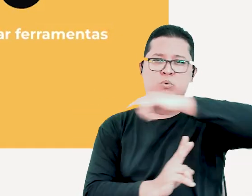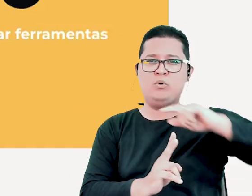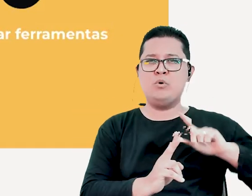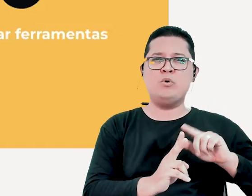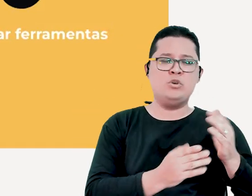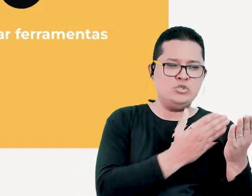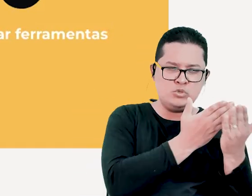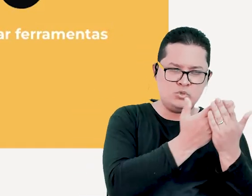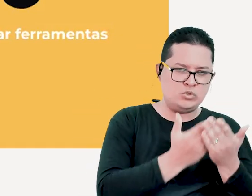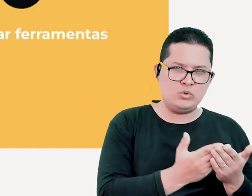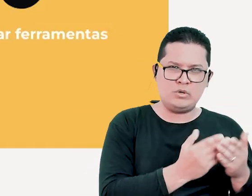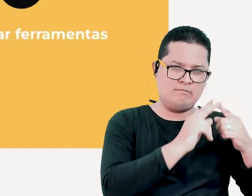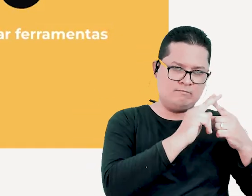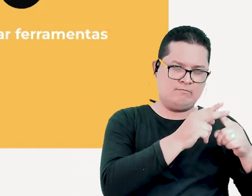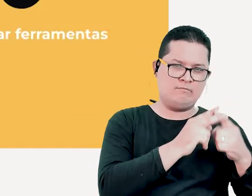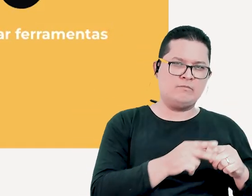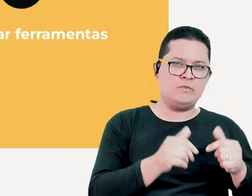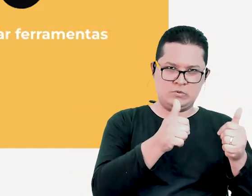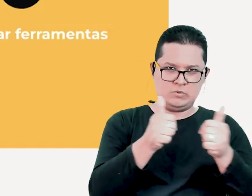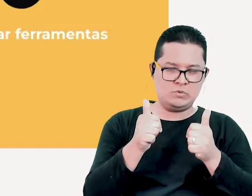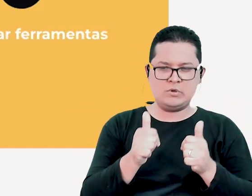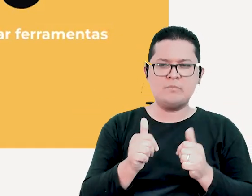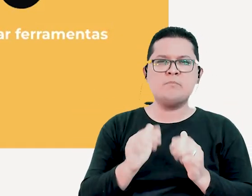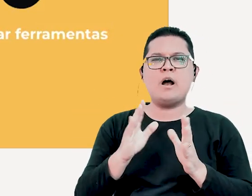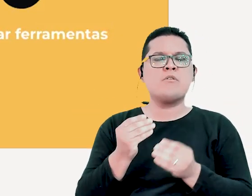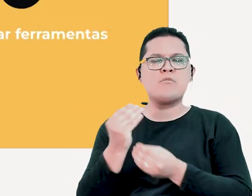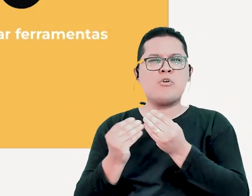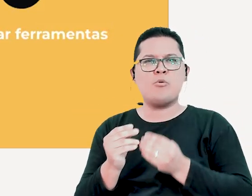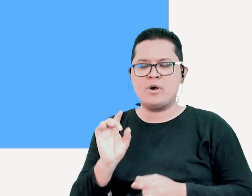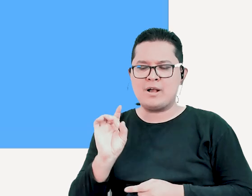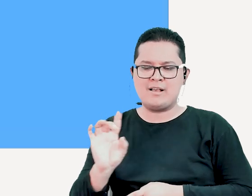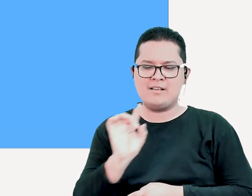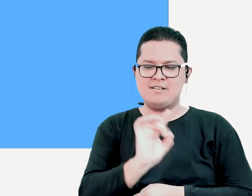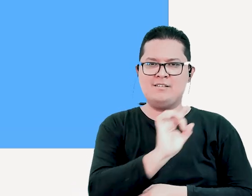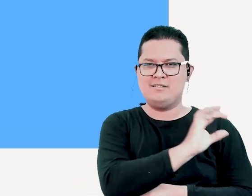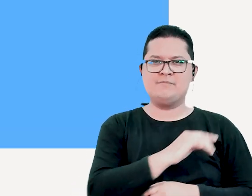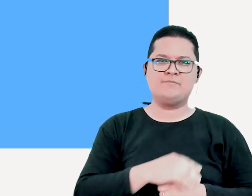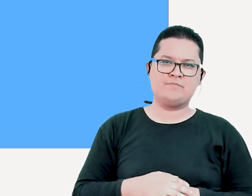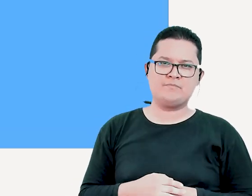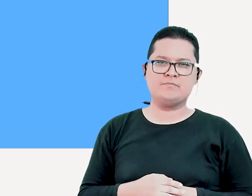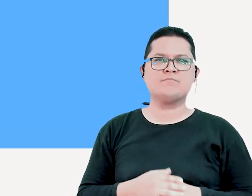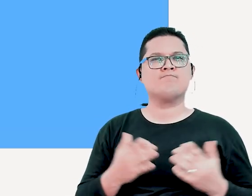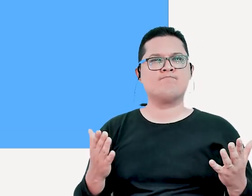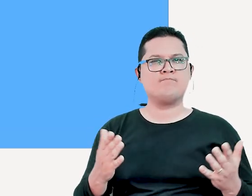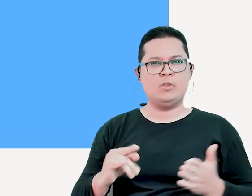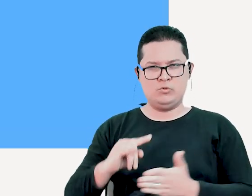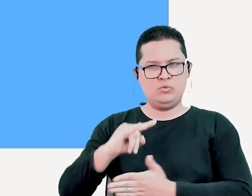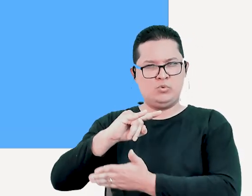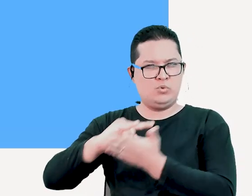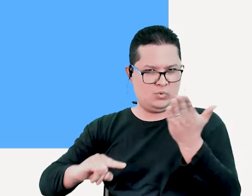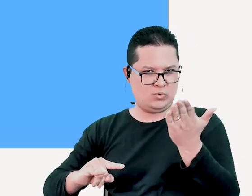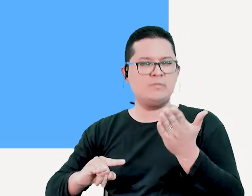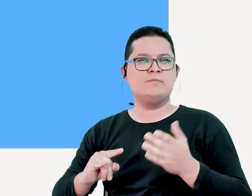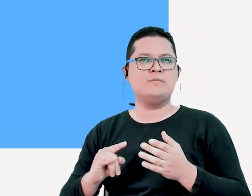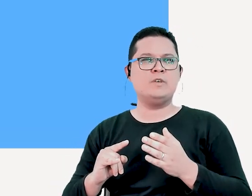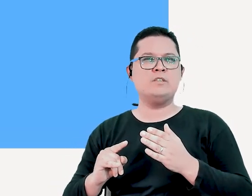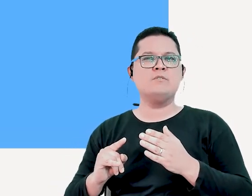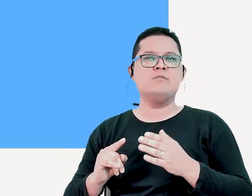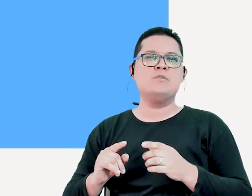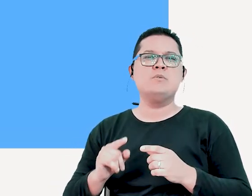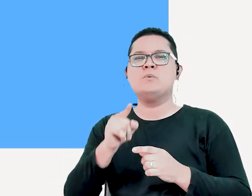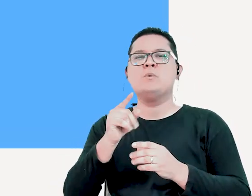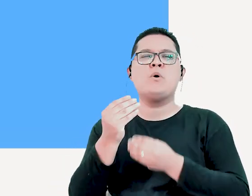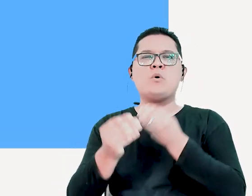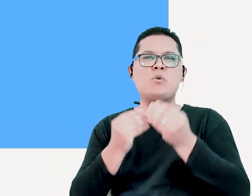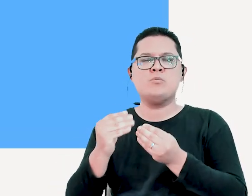pode fazer em cada uma dessas etapas. Então, vamos lá. Então, aqui nessa parte de desvendar as documentações, o que